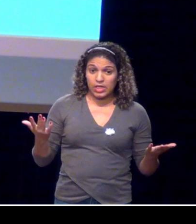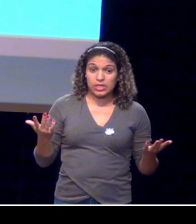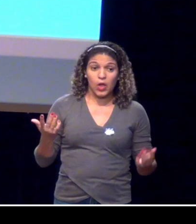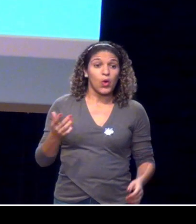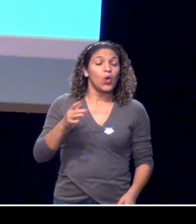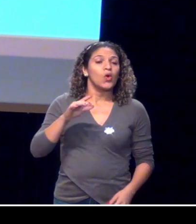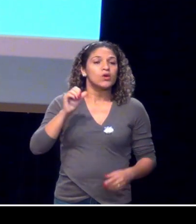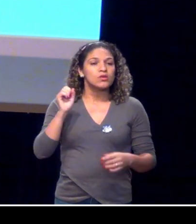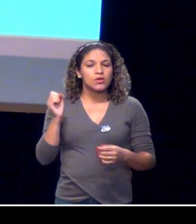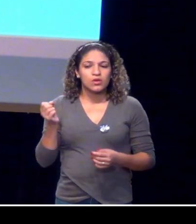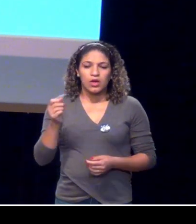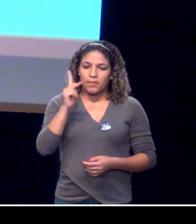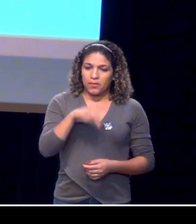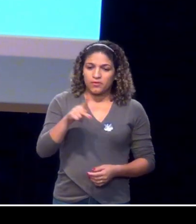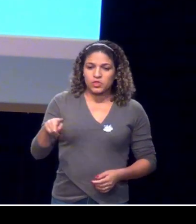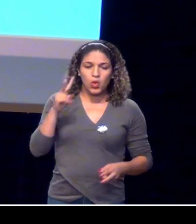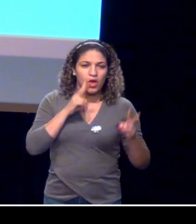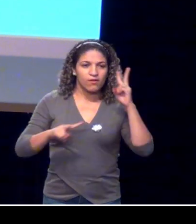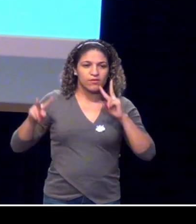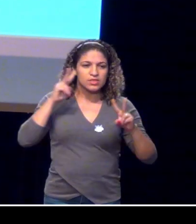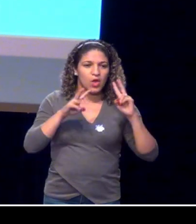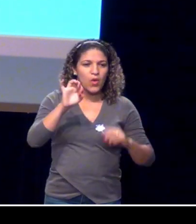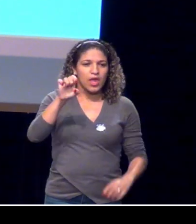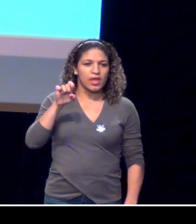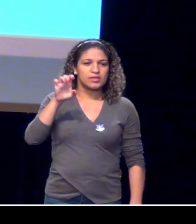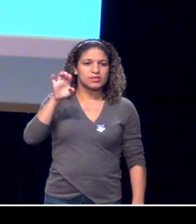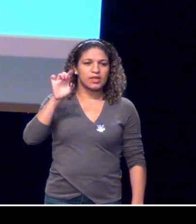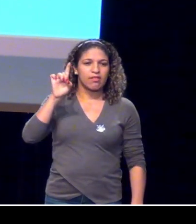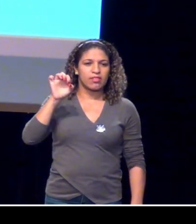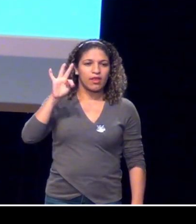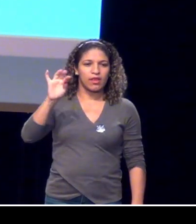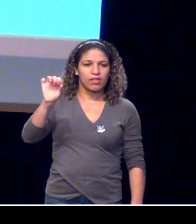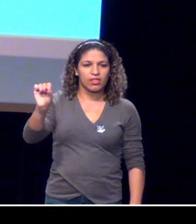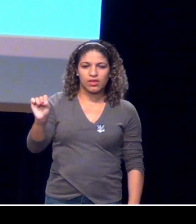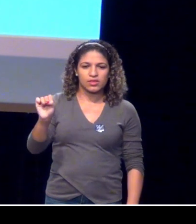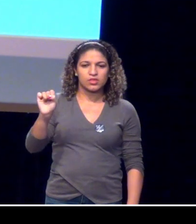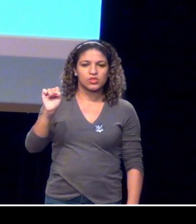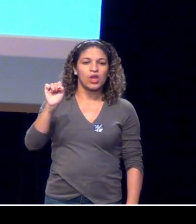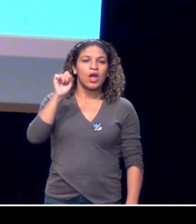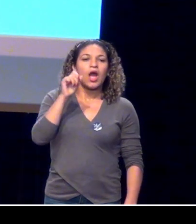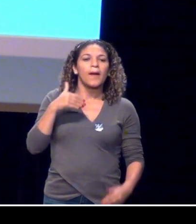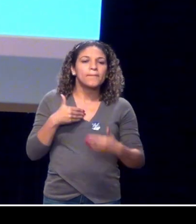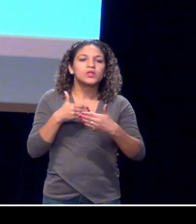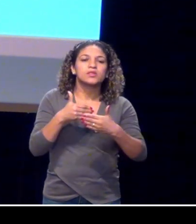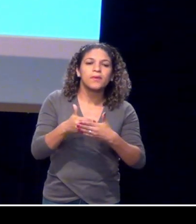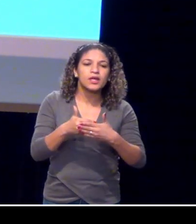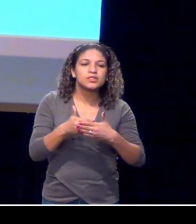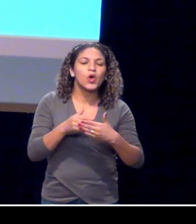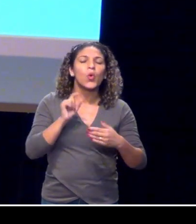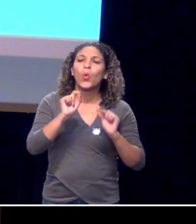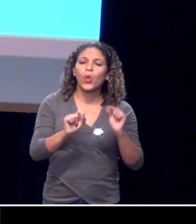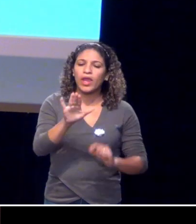dos alunos sobre o professor, que nada mais é do que uma aproximação de um professor e saber o que essas